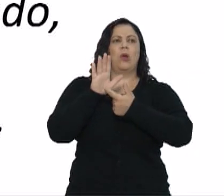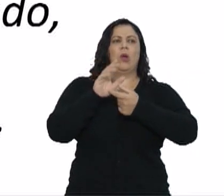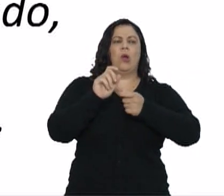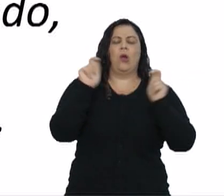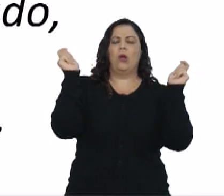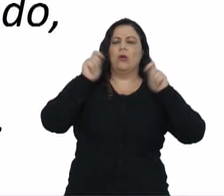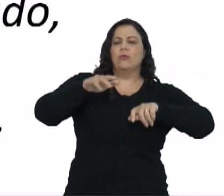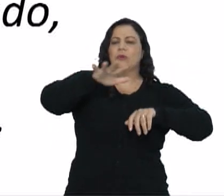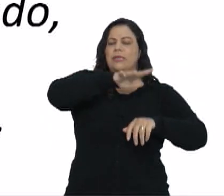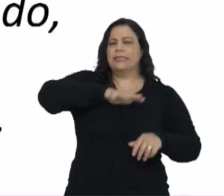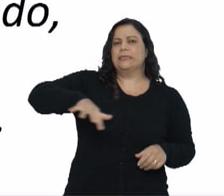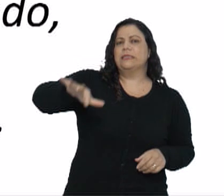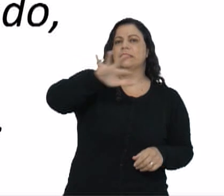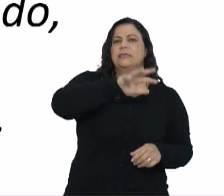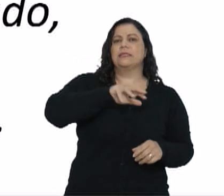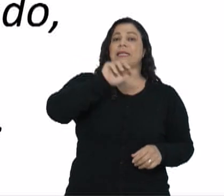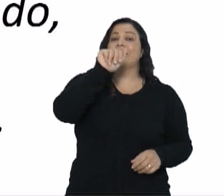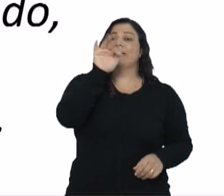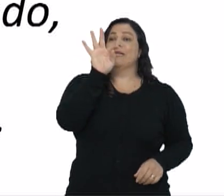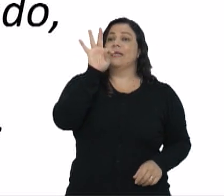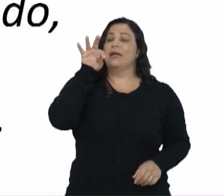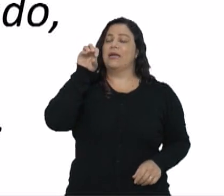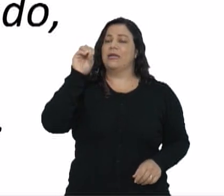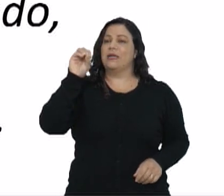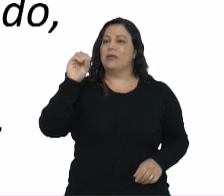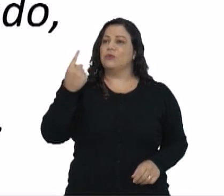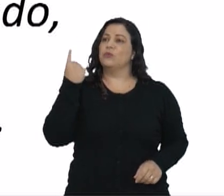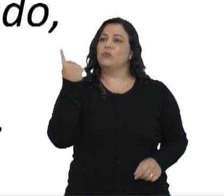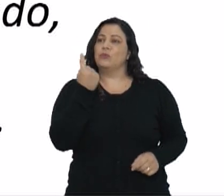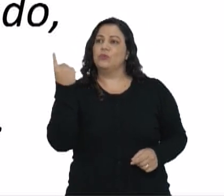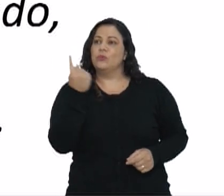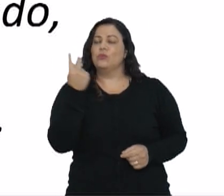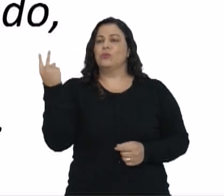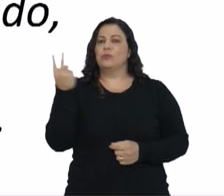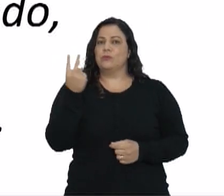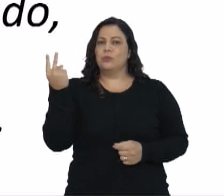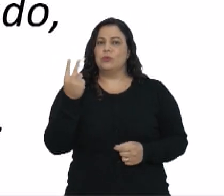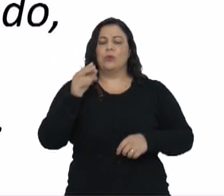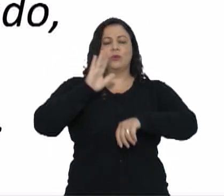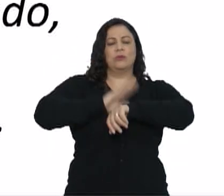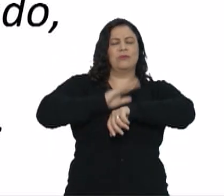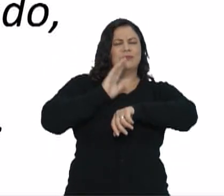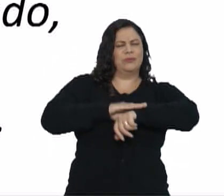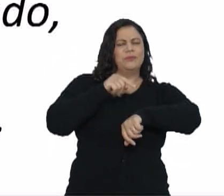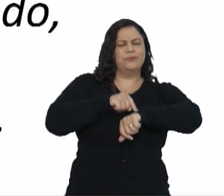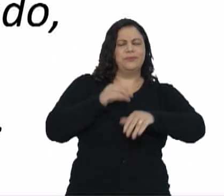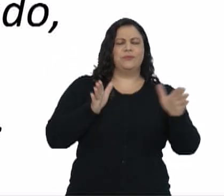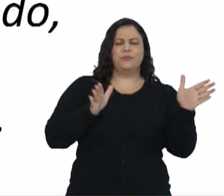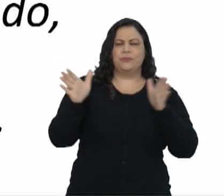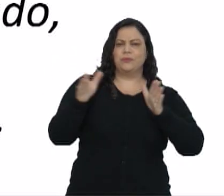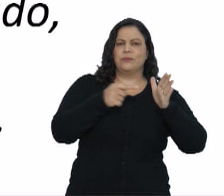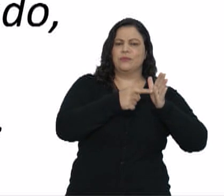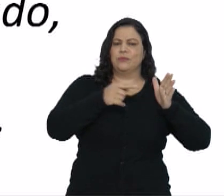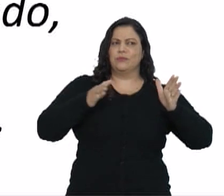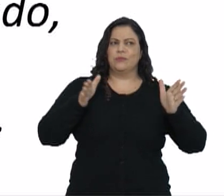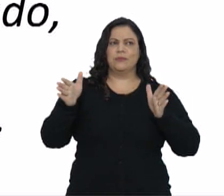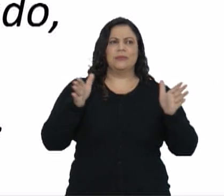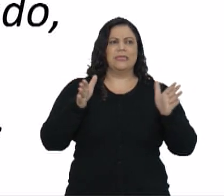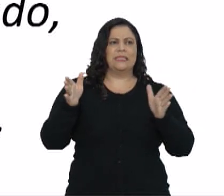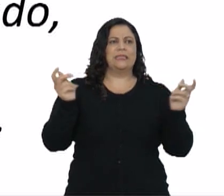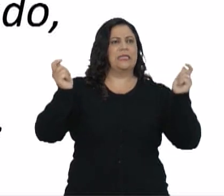ato 2, né, os momentos da cena, né, e os números, né, o recitativo seco,